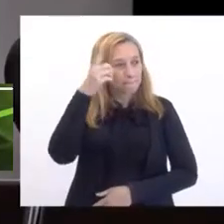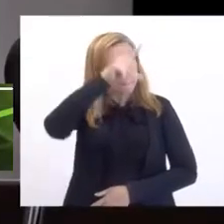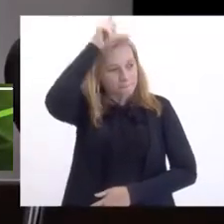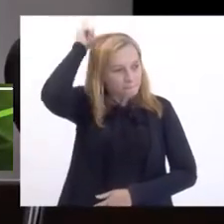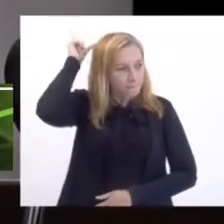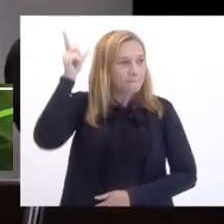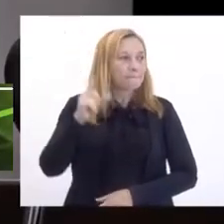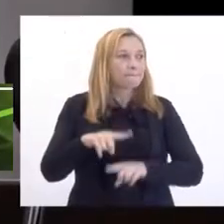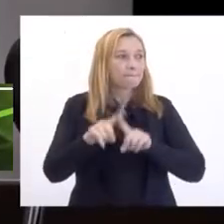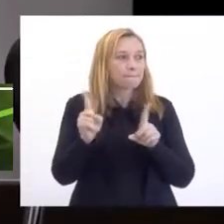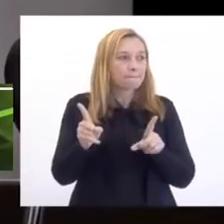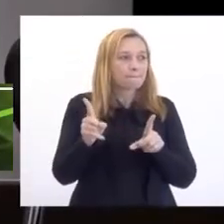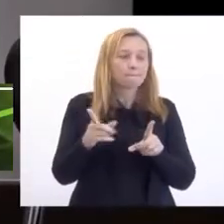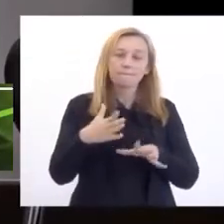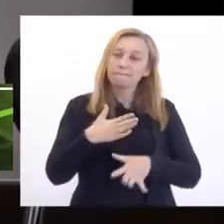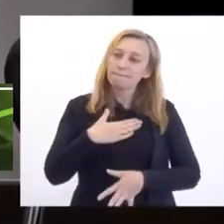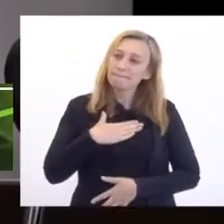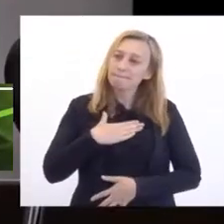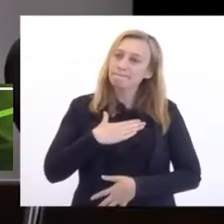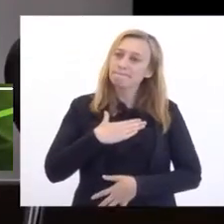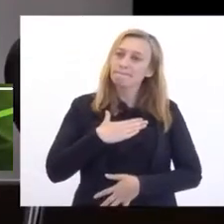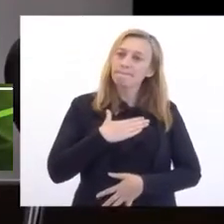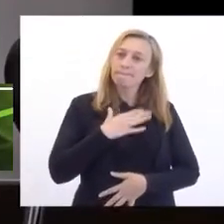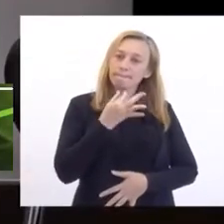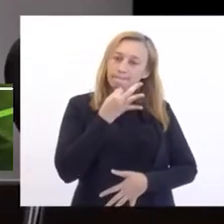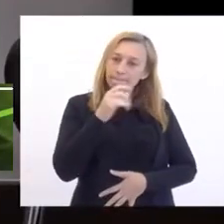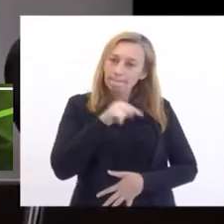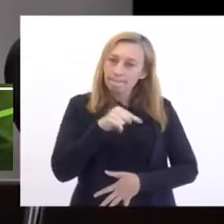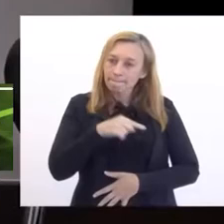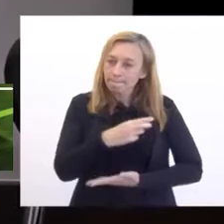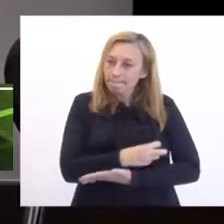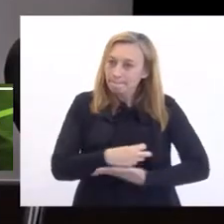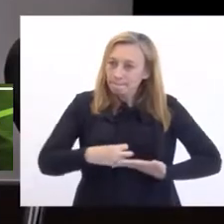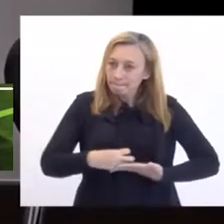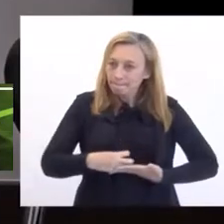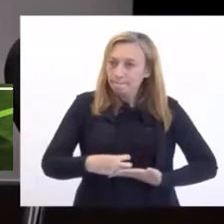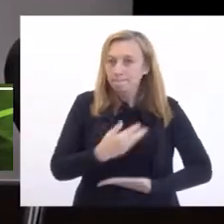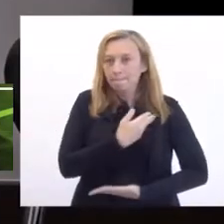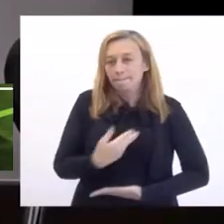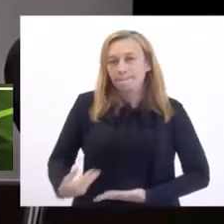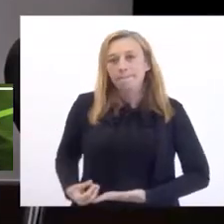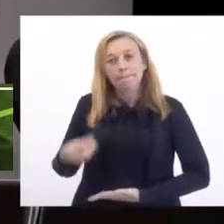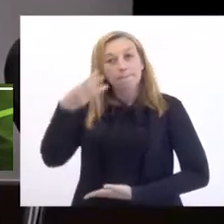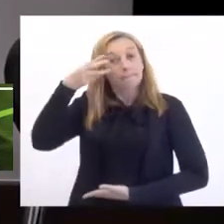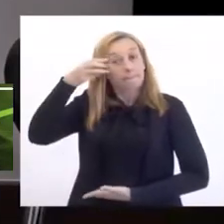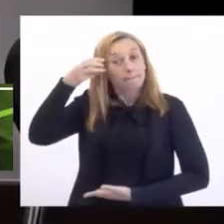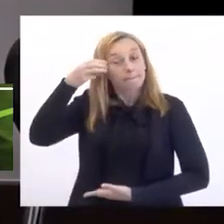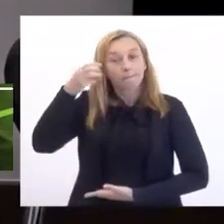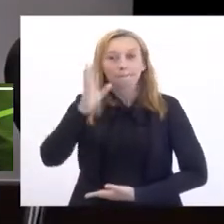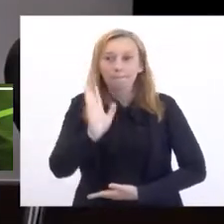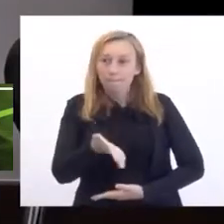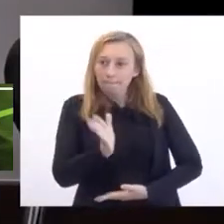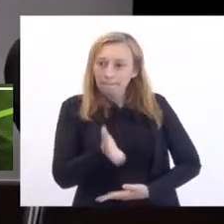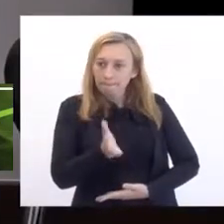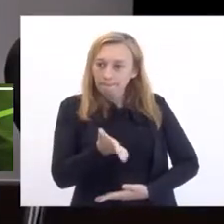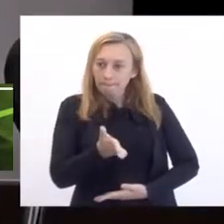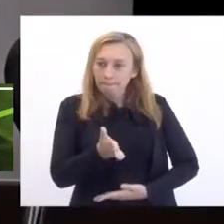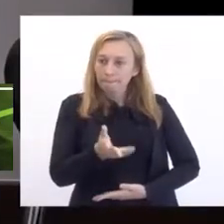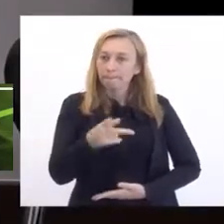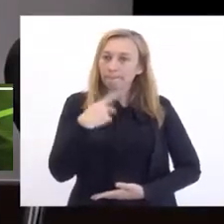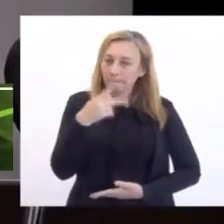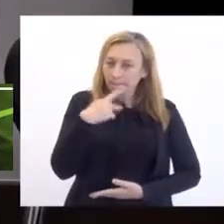Paulo, mas a minha avaliação aqui é de que o impeachment do governador Witzel já foi devidamente